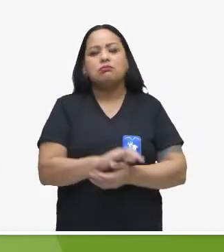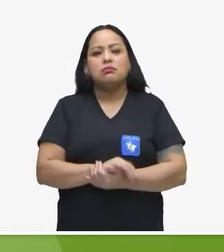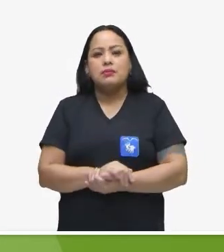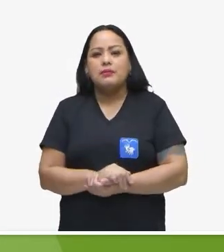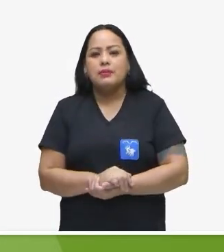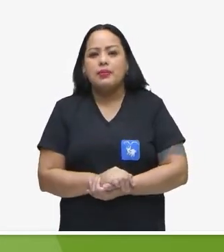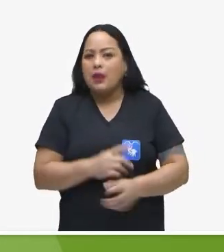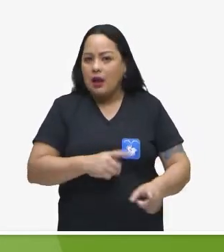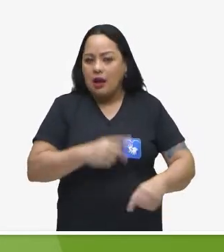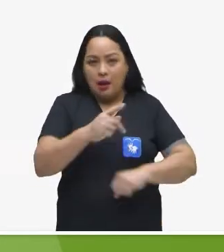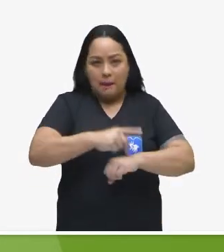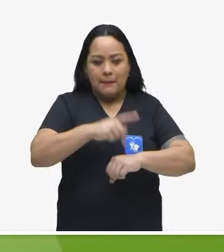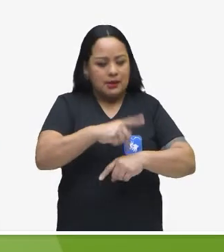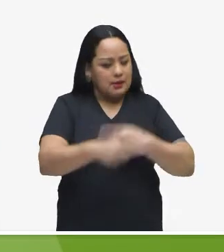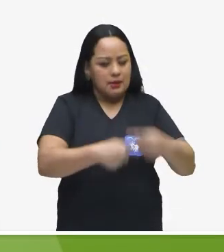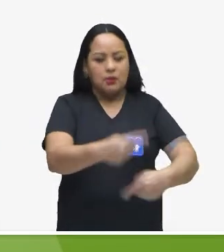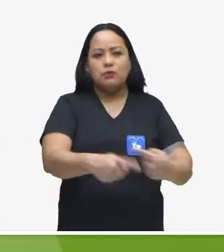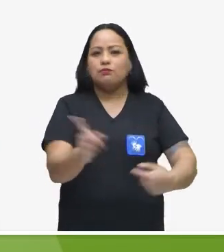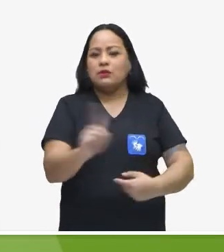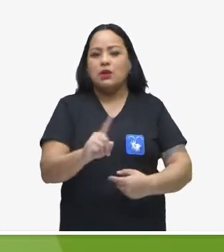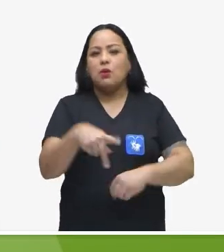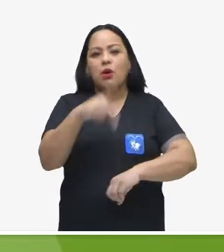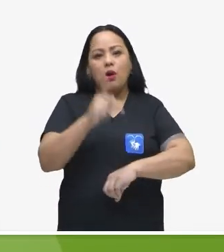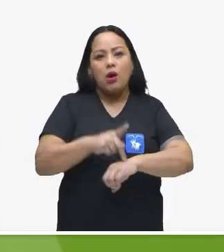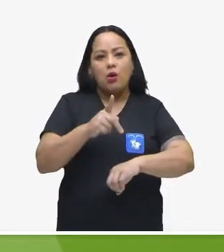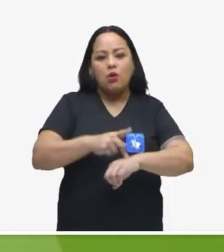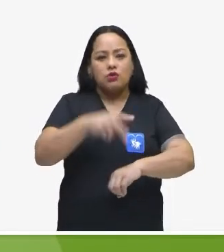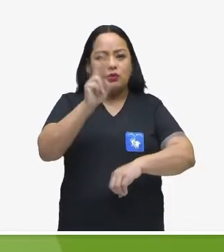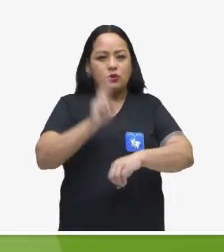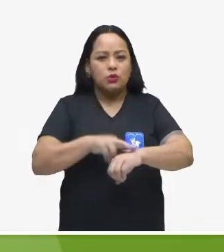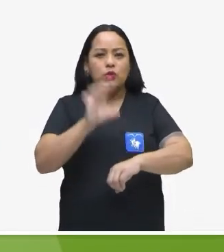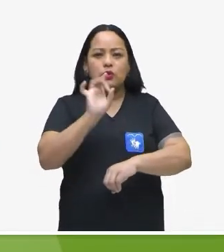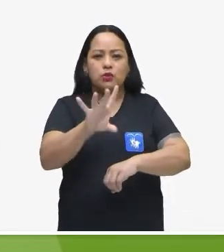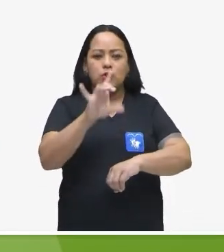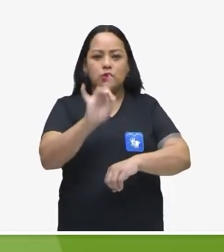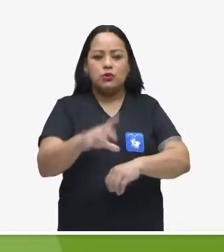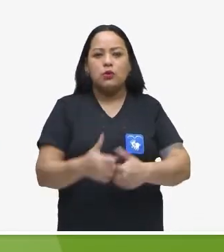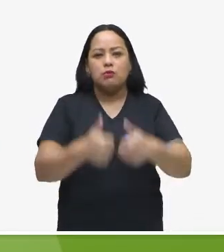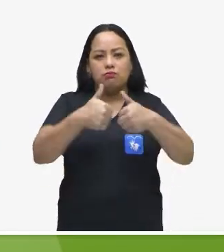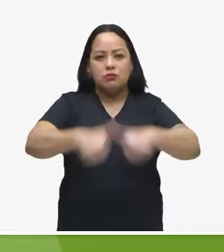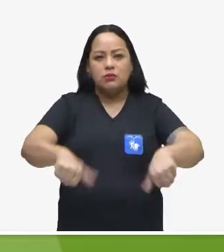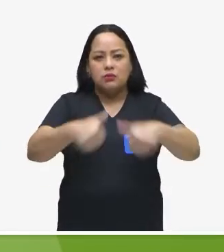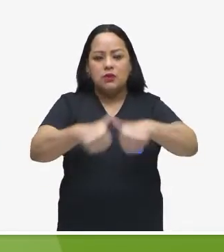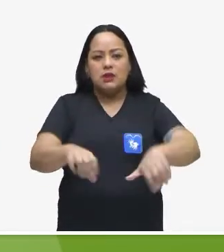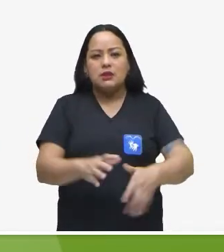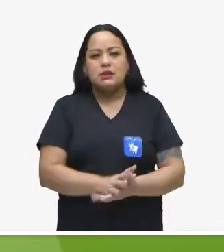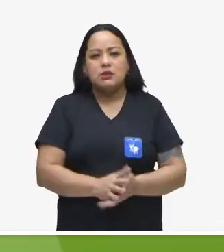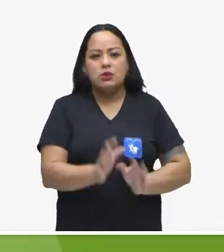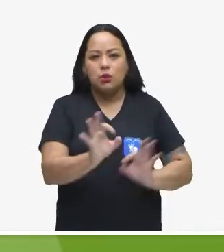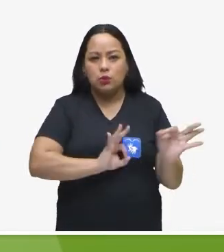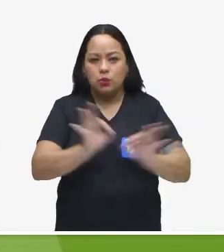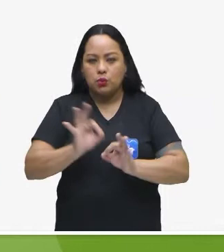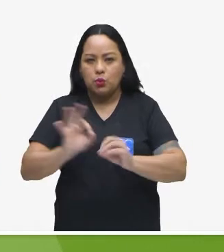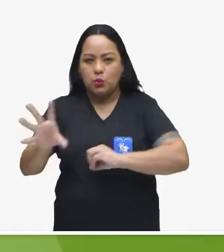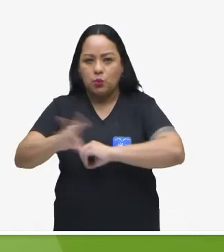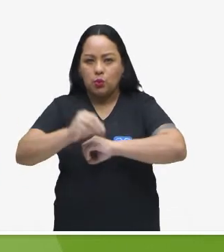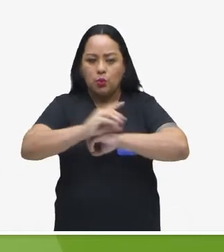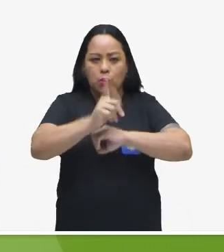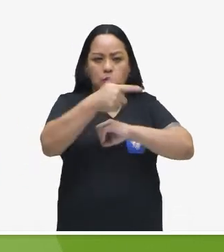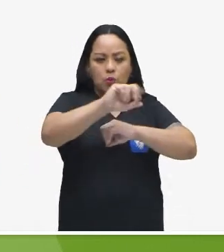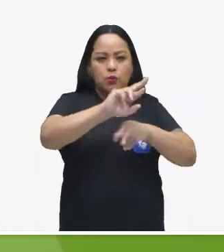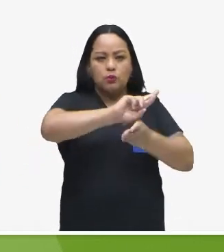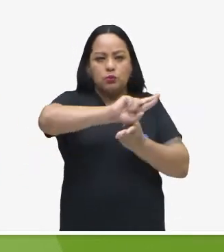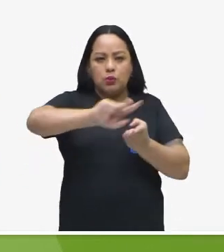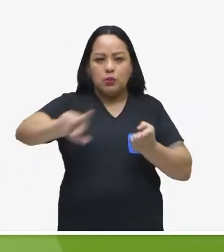se reproduzem, as rochas só existem ali no ambiente, são formações, né, com minérios que existem no